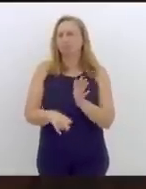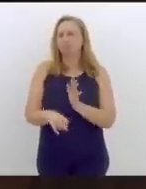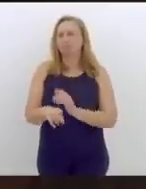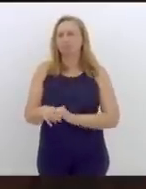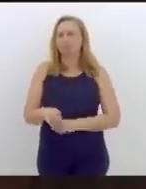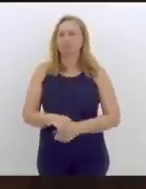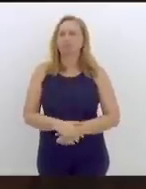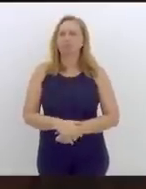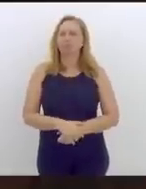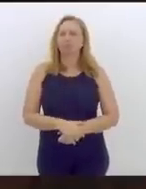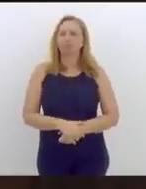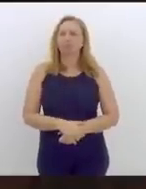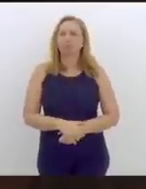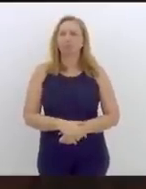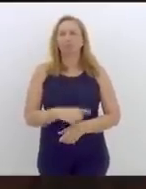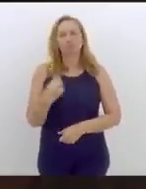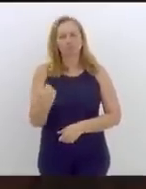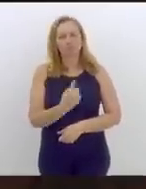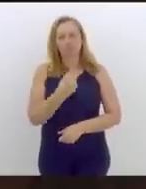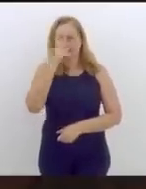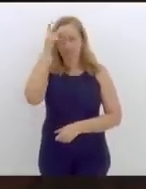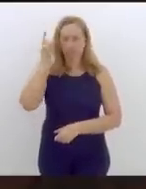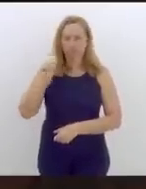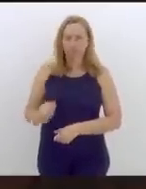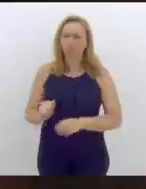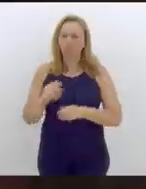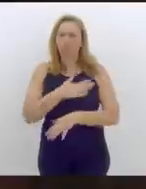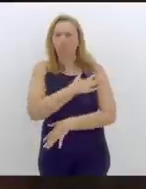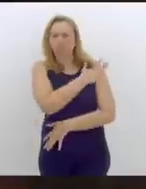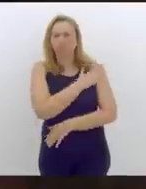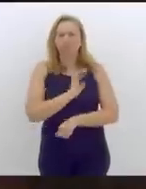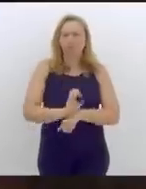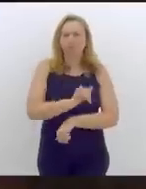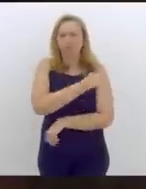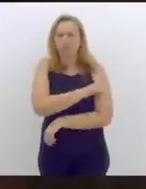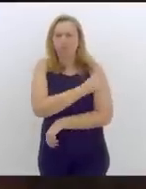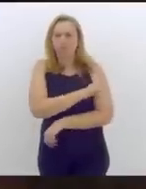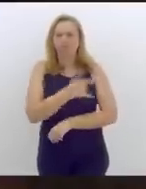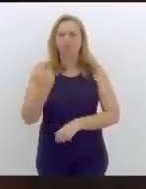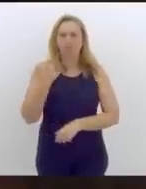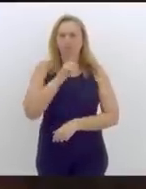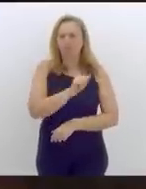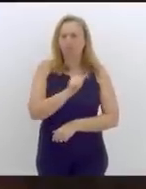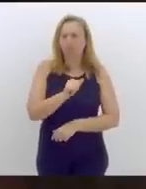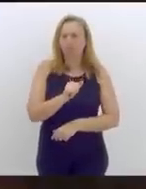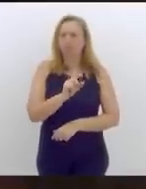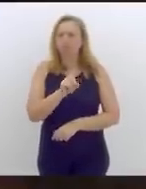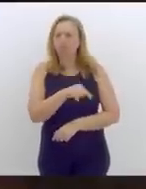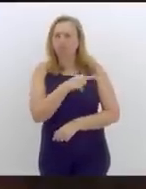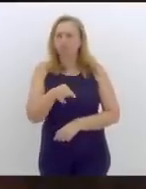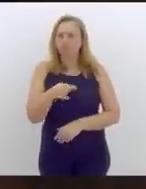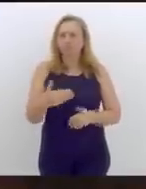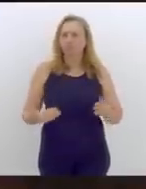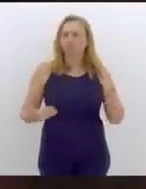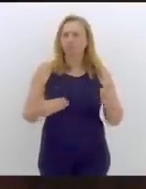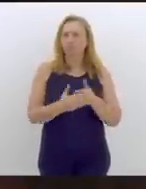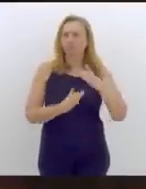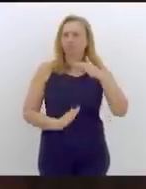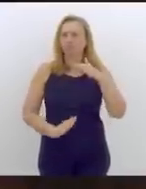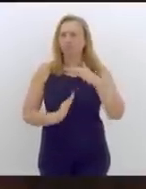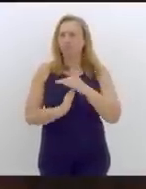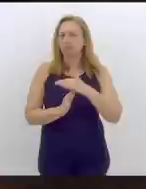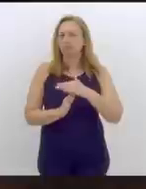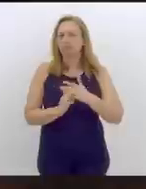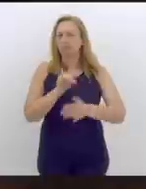desconto esses que nós pensionistas militares do Estado do Rio de Janeiro conseguimos ficar em vendas até o teto do